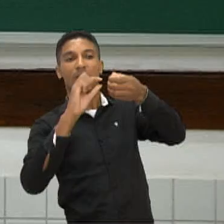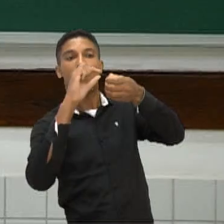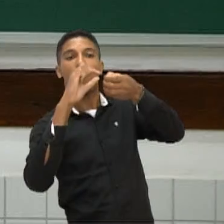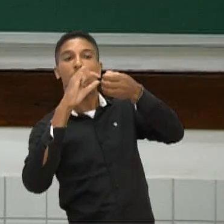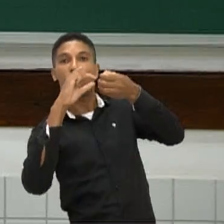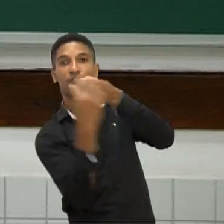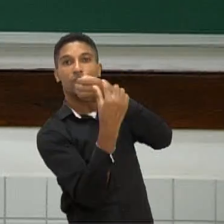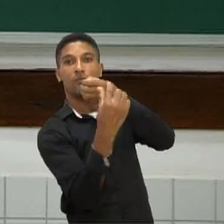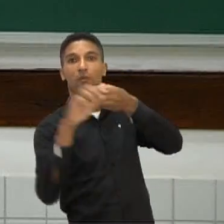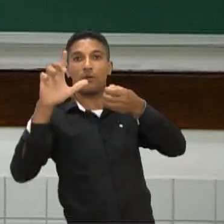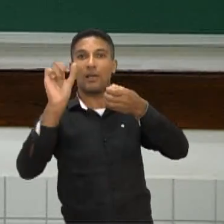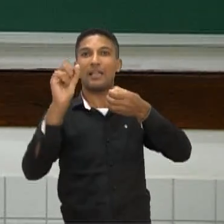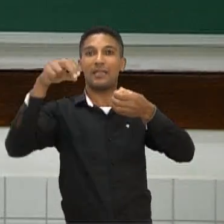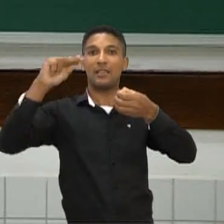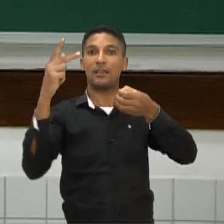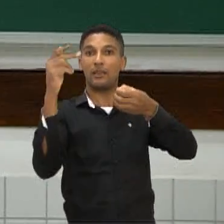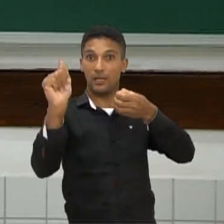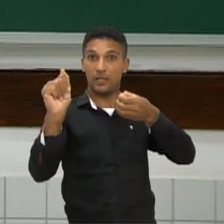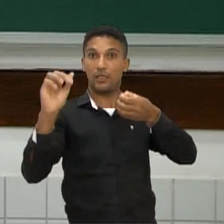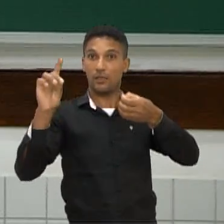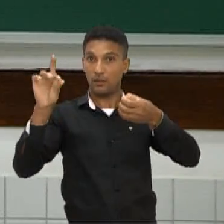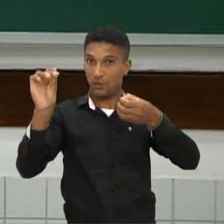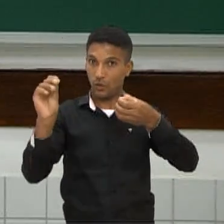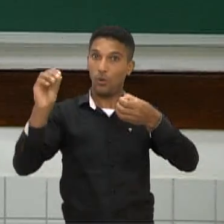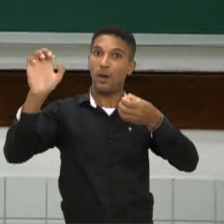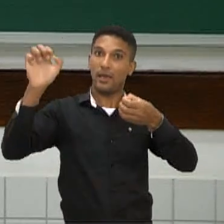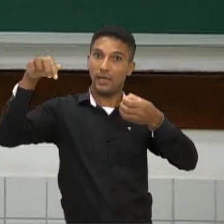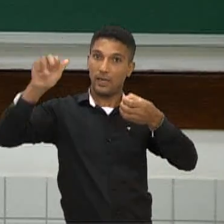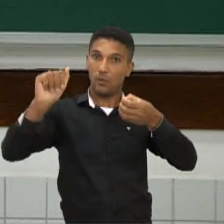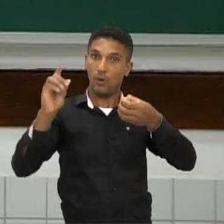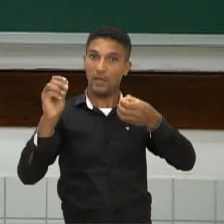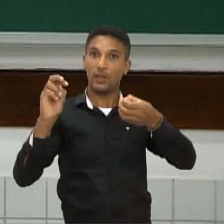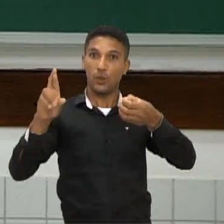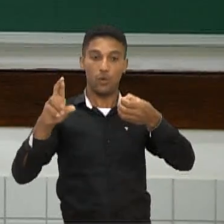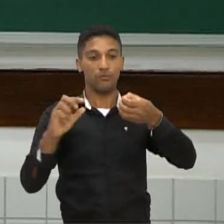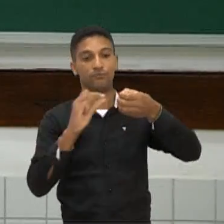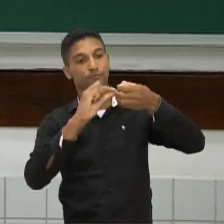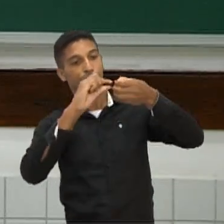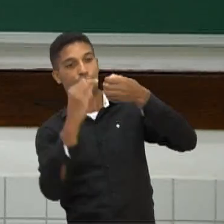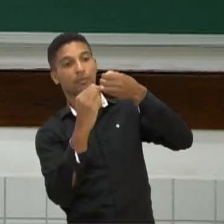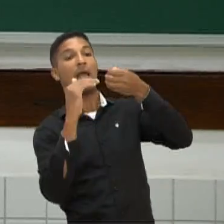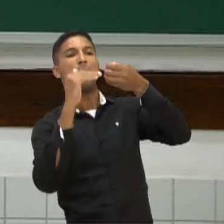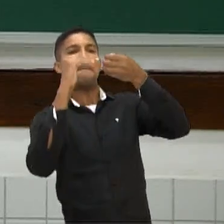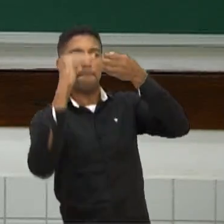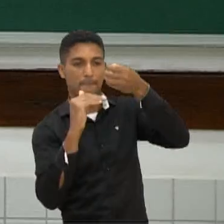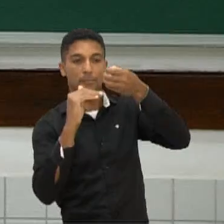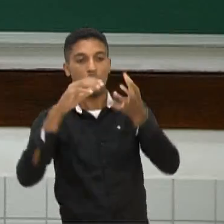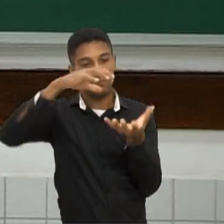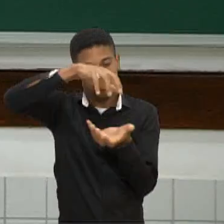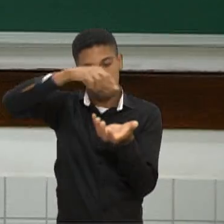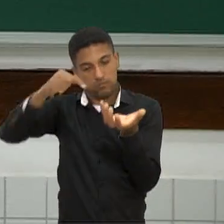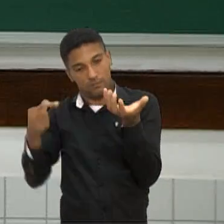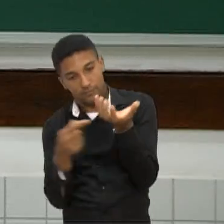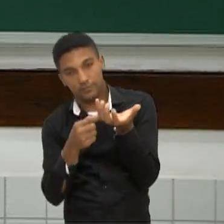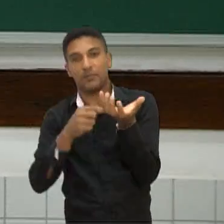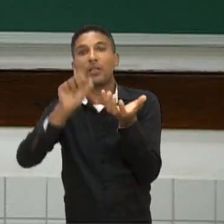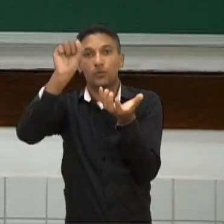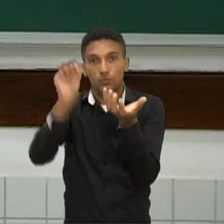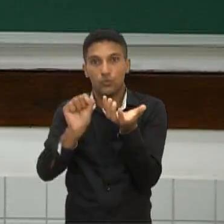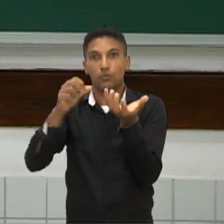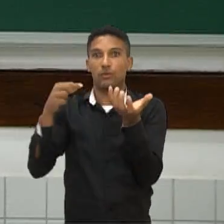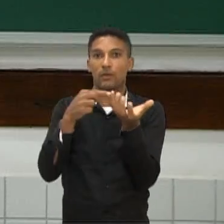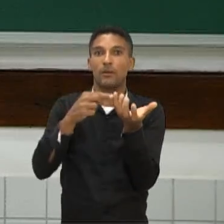do Trópico de Capricórnio, mais próximo ao polo. Então, quanto mais próximo ao polo, mais